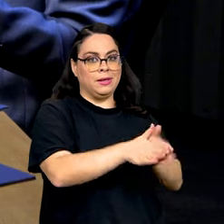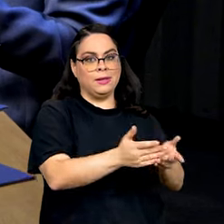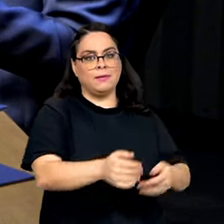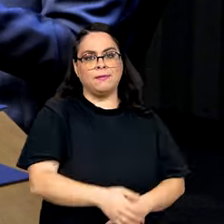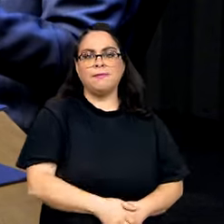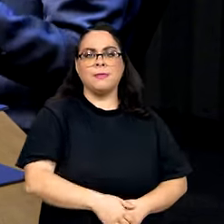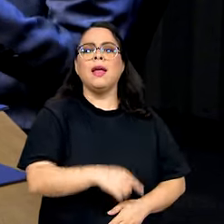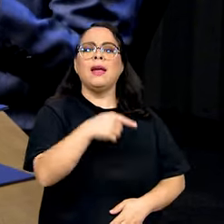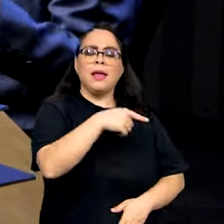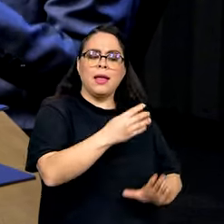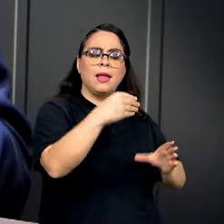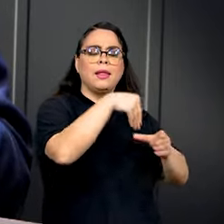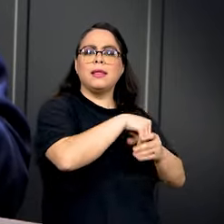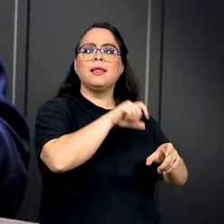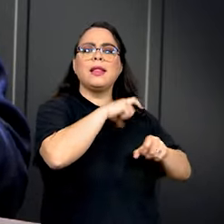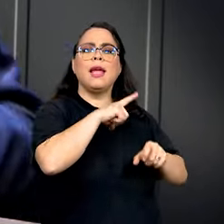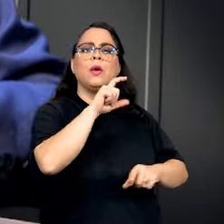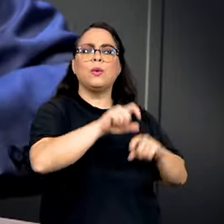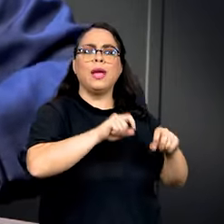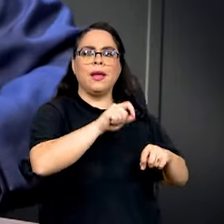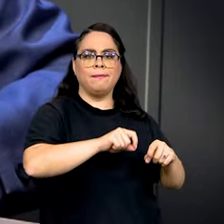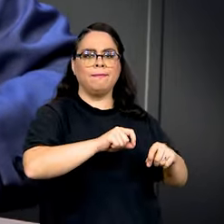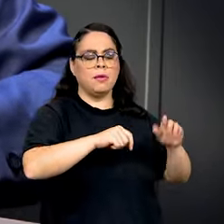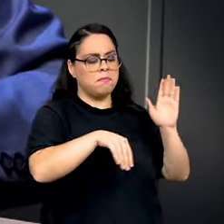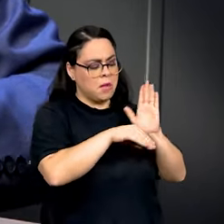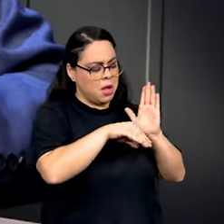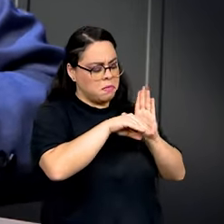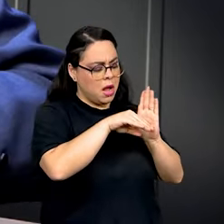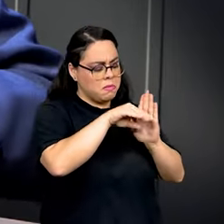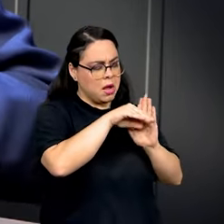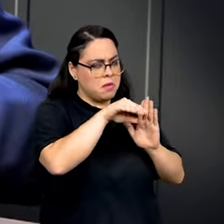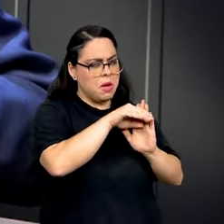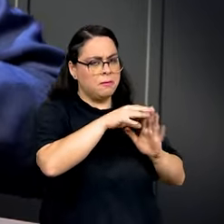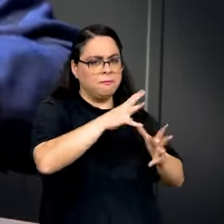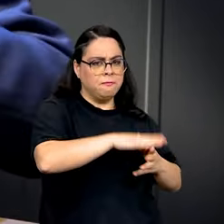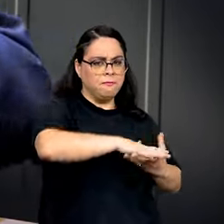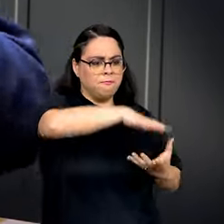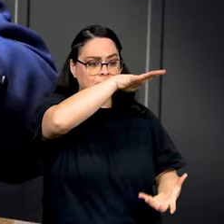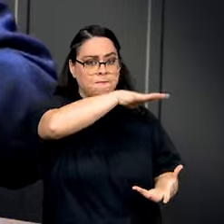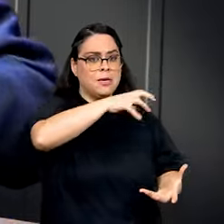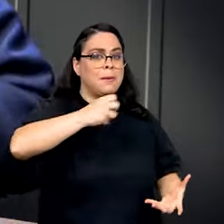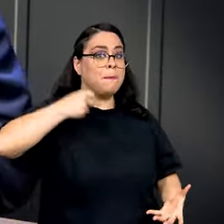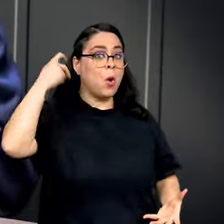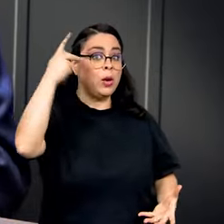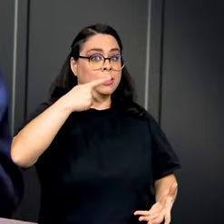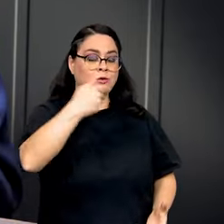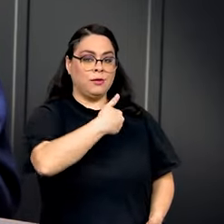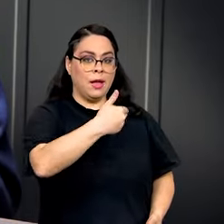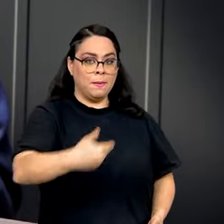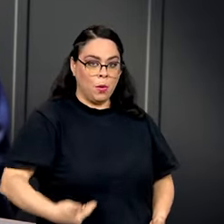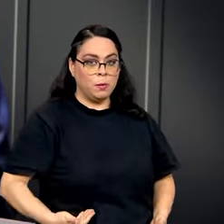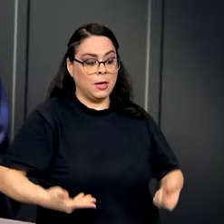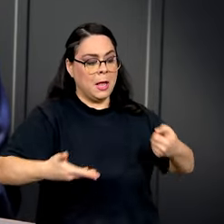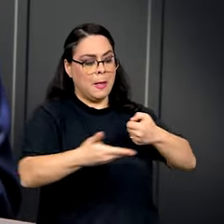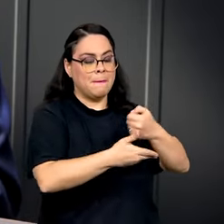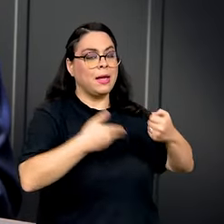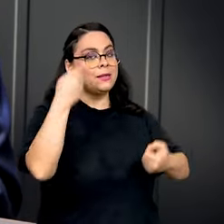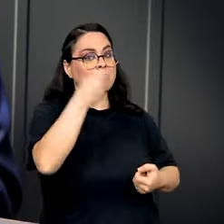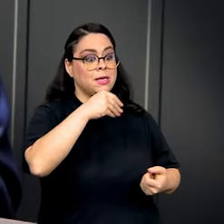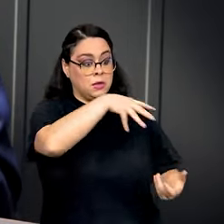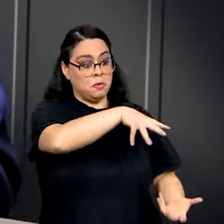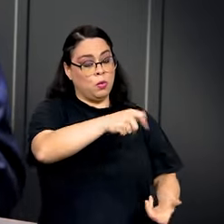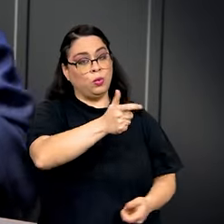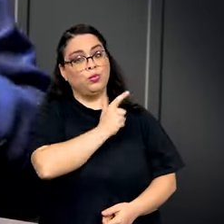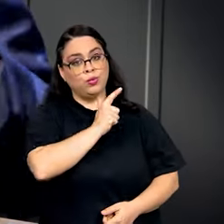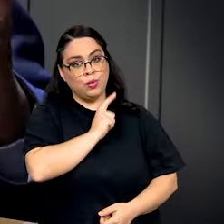ela tem uma sexta eh ai de eh políticas públicas com base na experiência dos países do